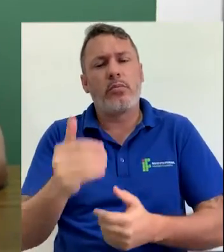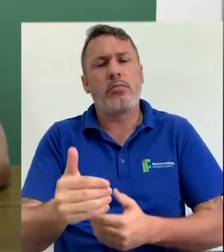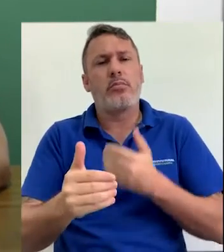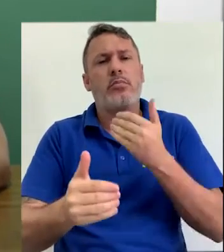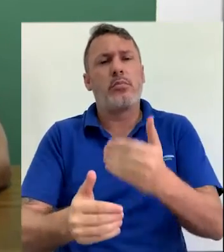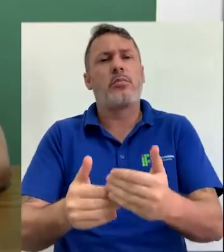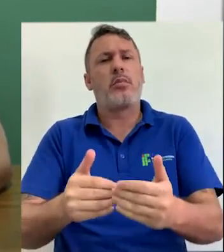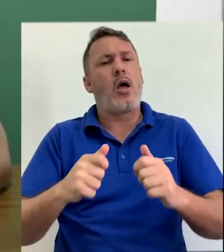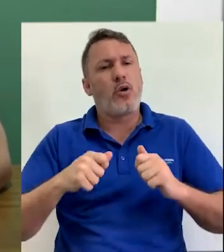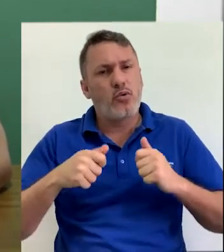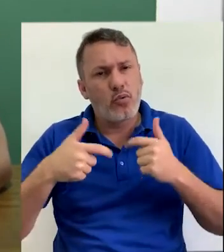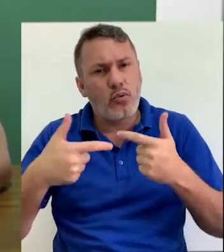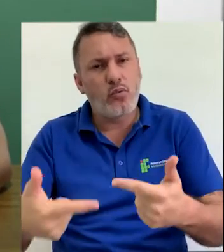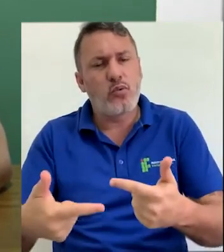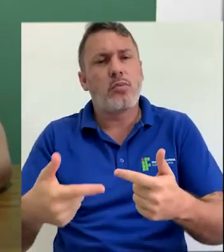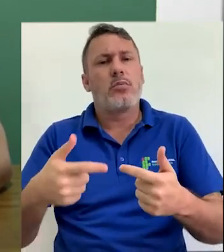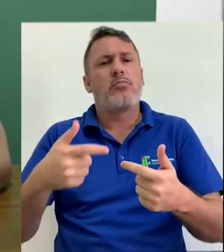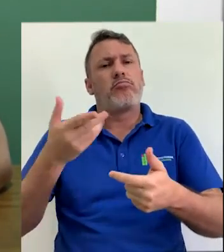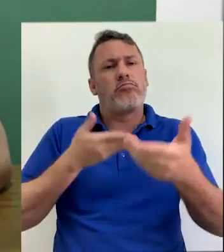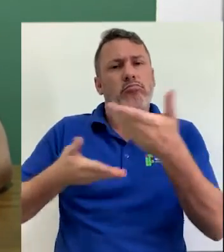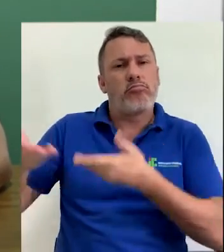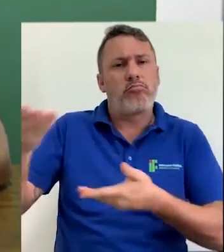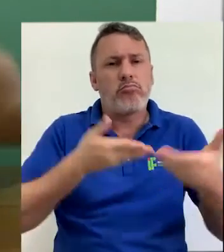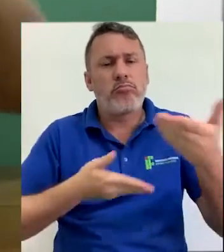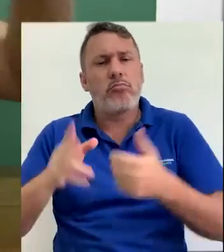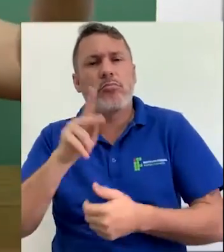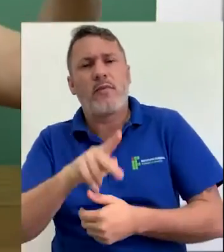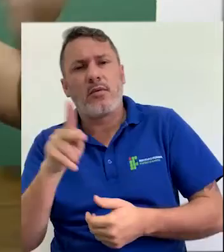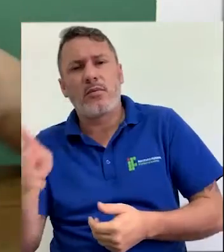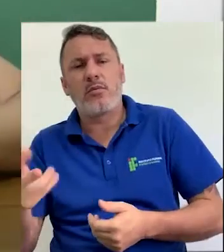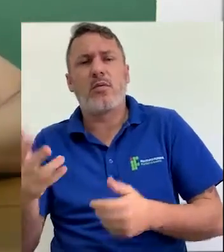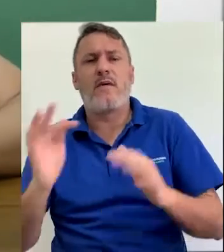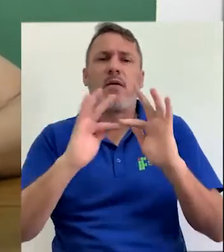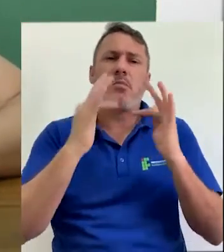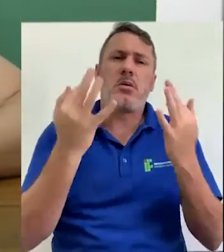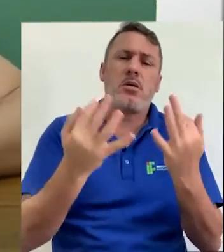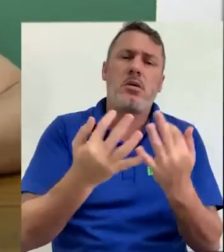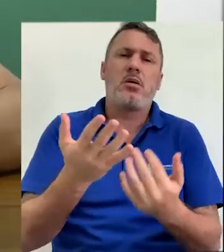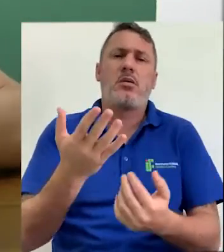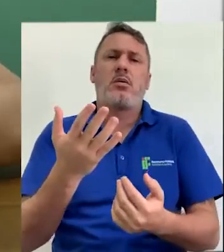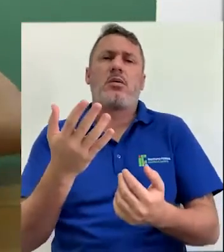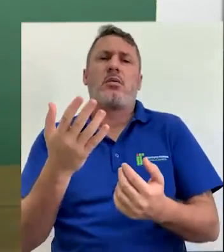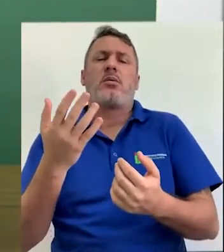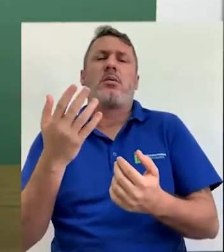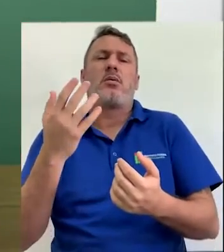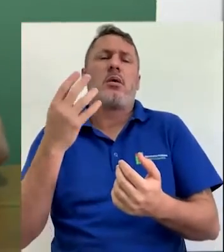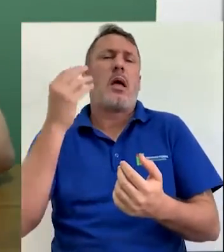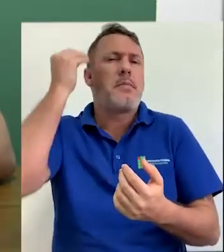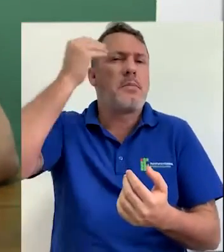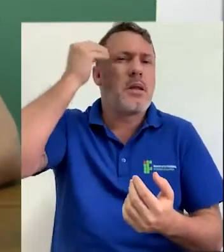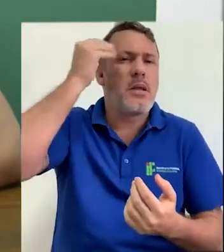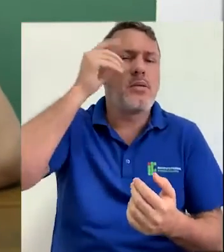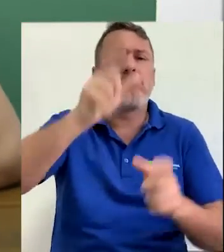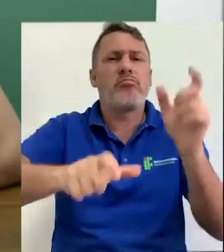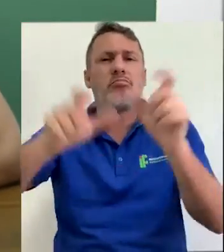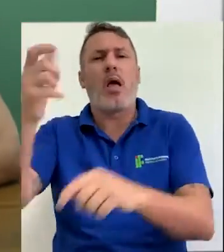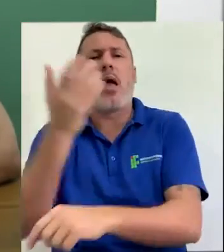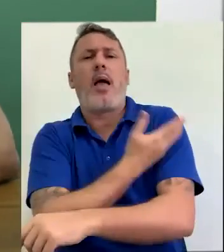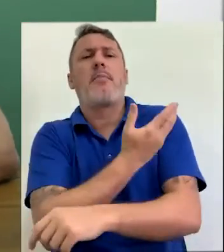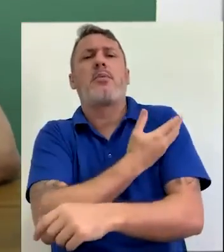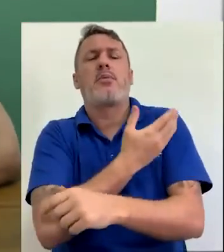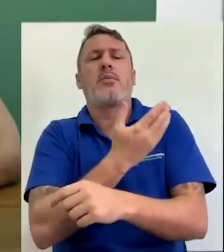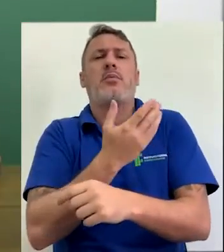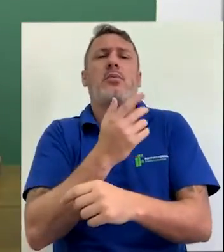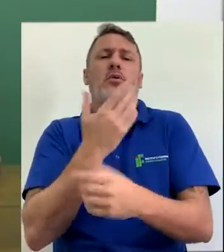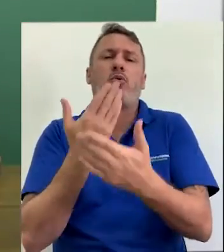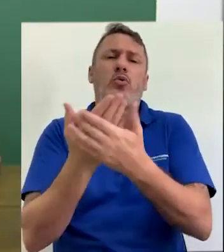uma rede colaborativa. Seja professor, um familiar em casa, uma pessoa mais experiente, um amigo de